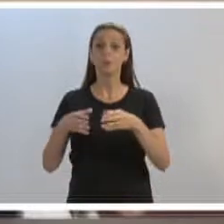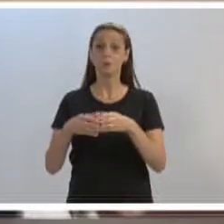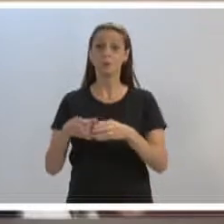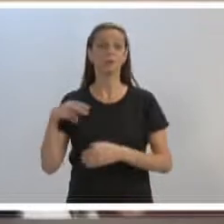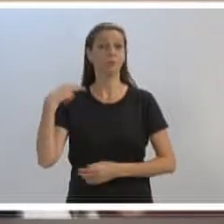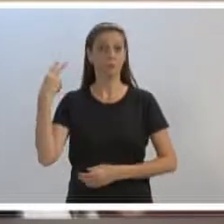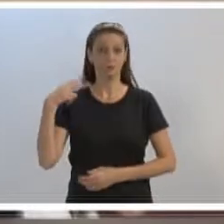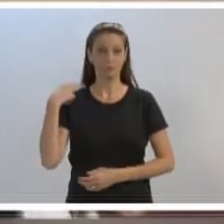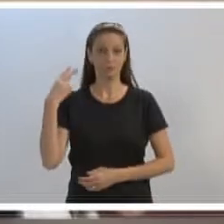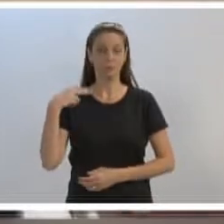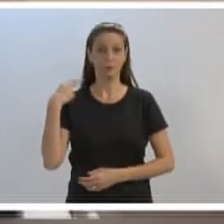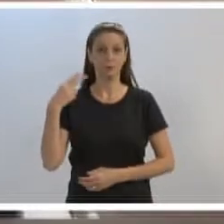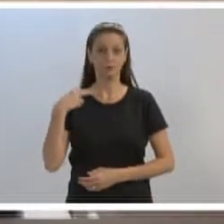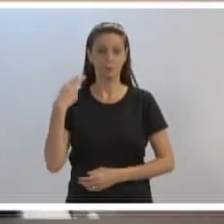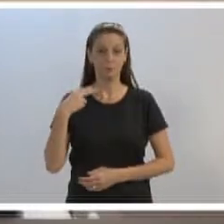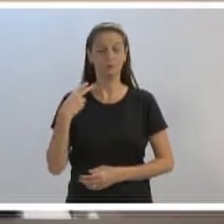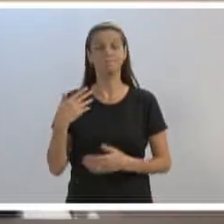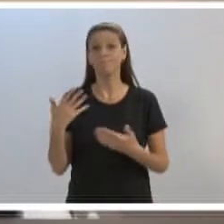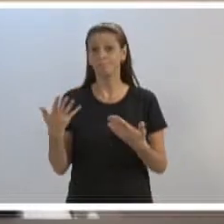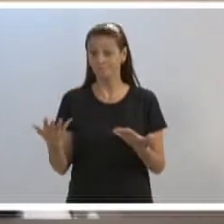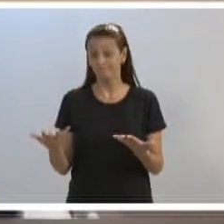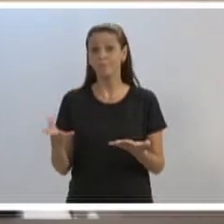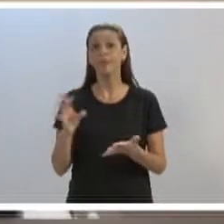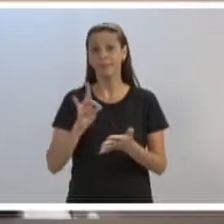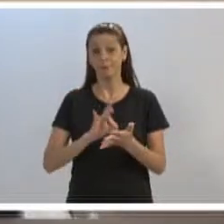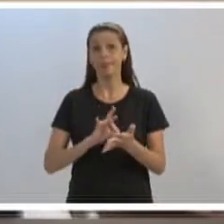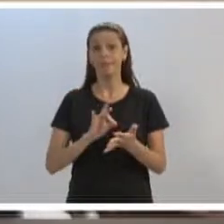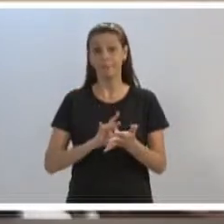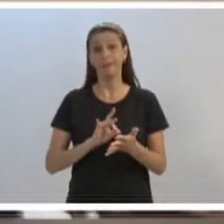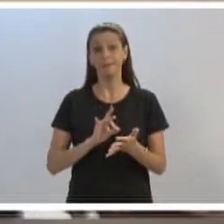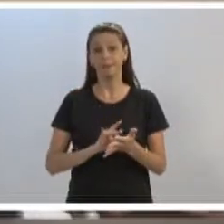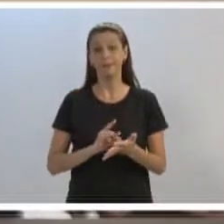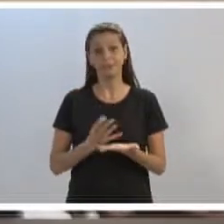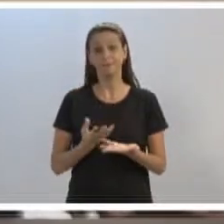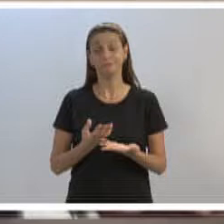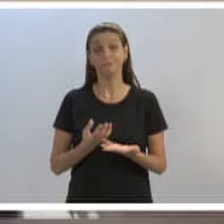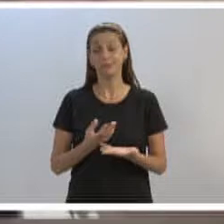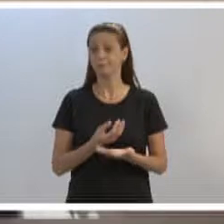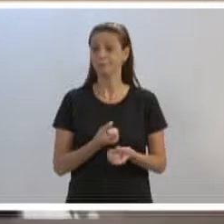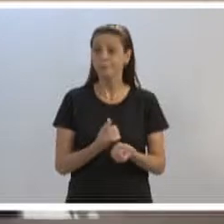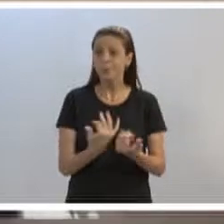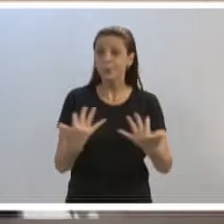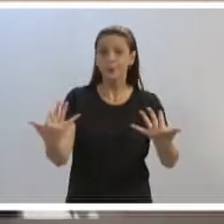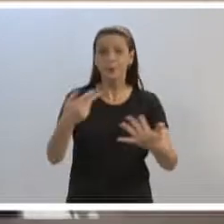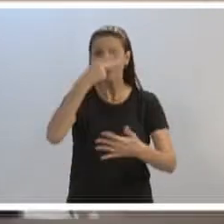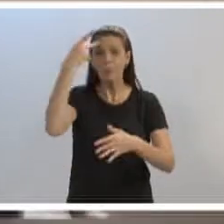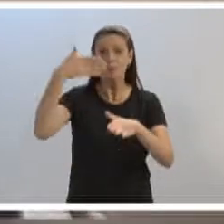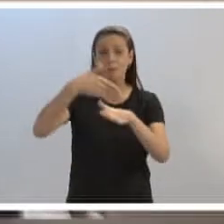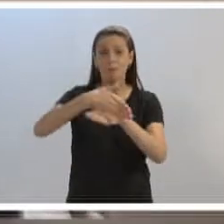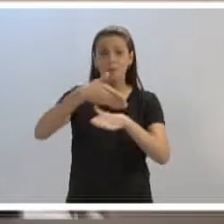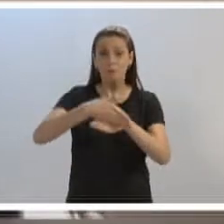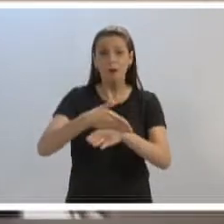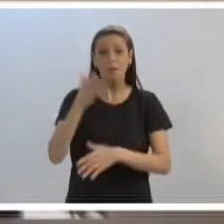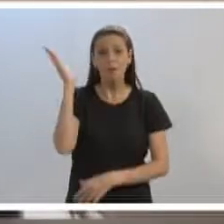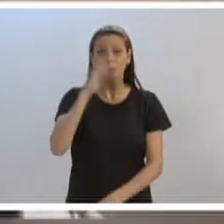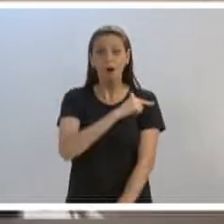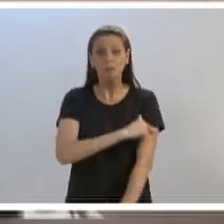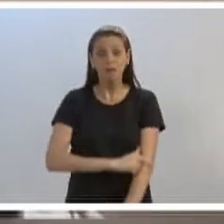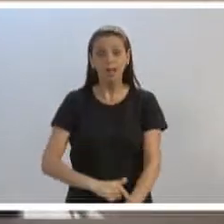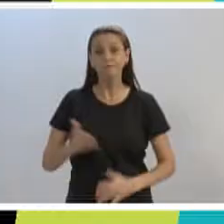senhores vereadores, em virtude da má educação, suspende a sessão.